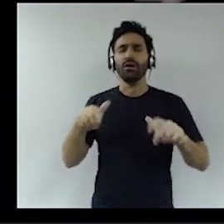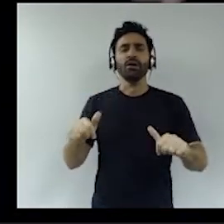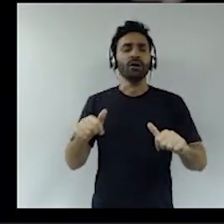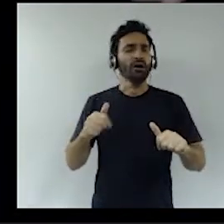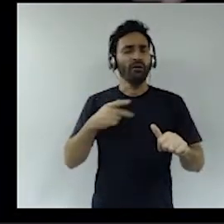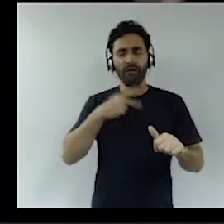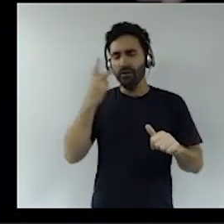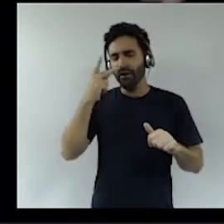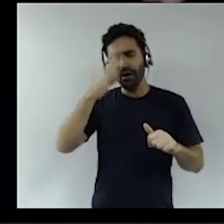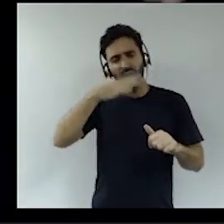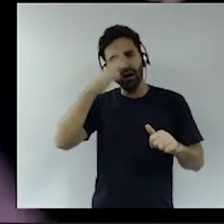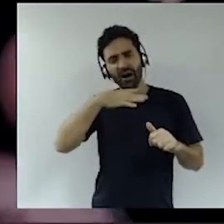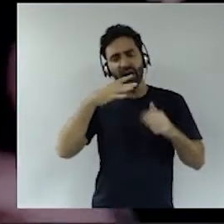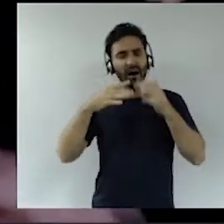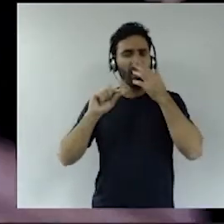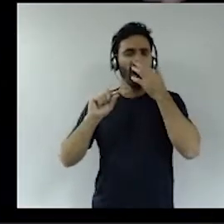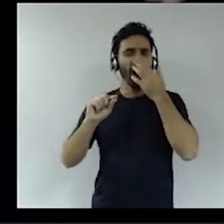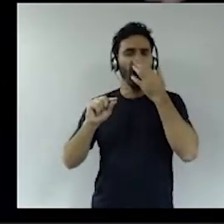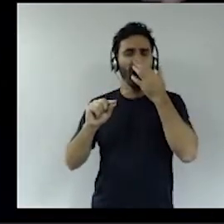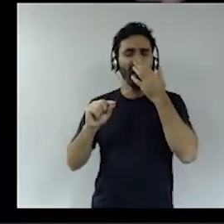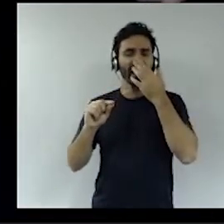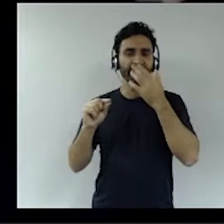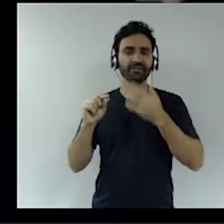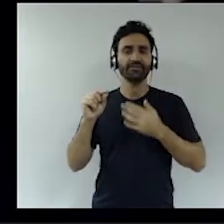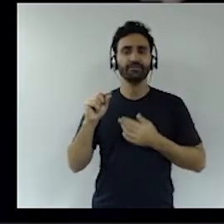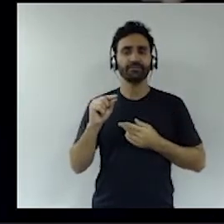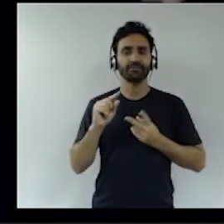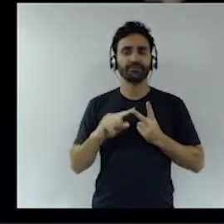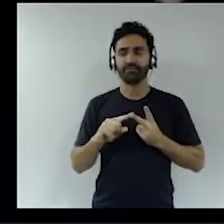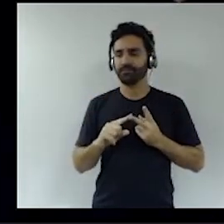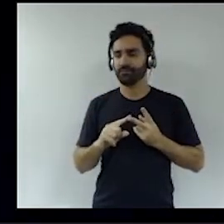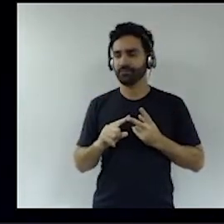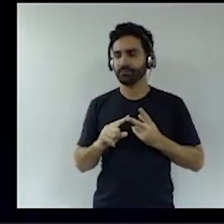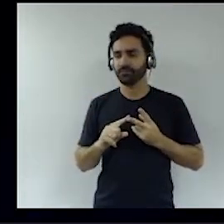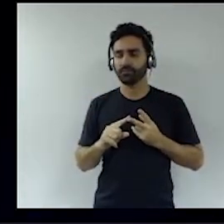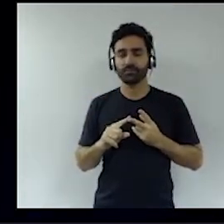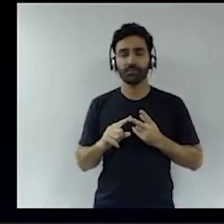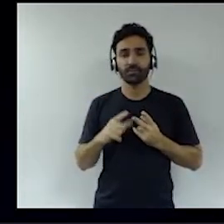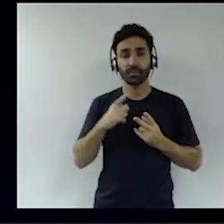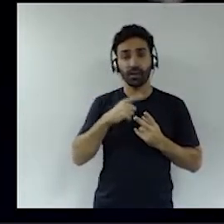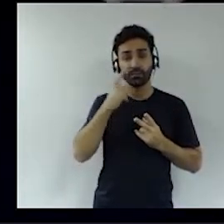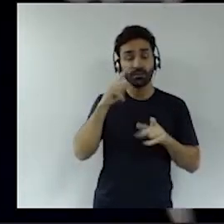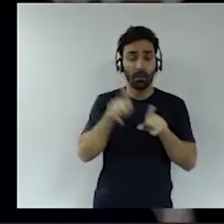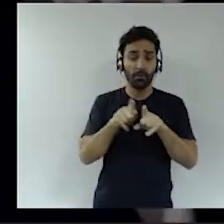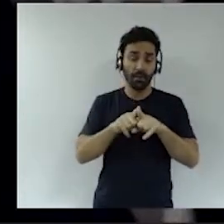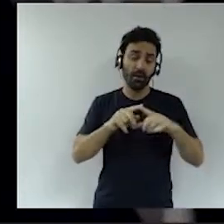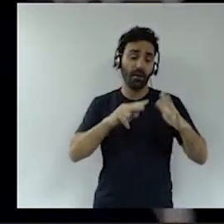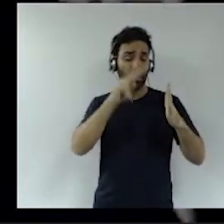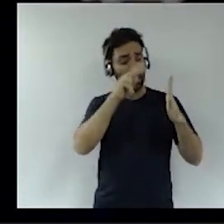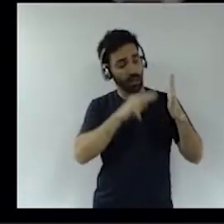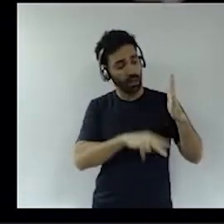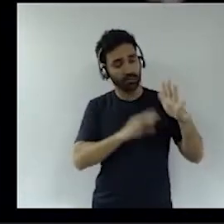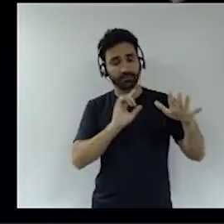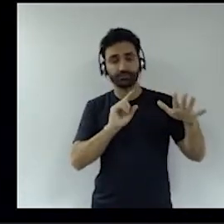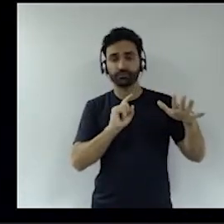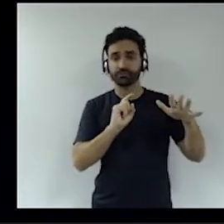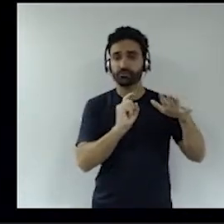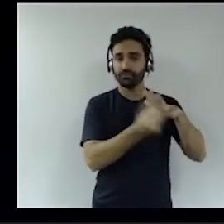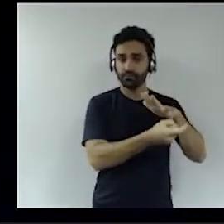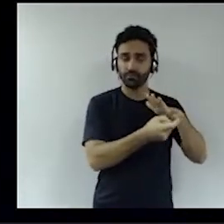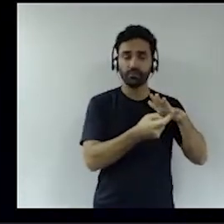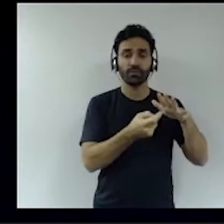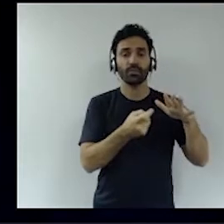não, que eu ouvi magistrados, li nas redes sociais, muitos magistrados dizendo que estão pisando na